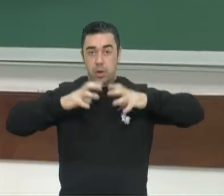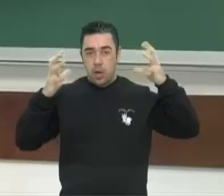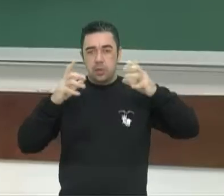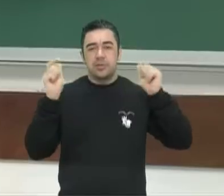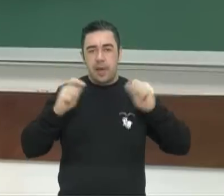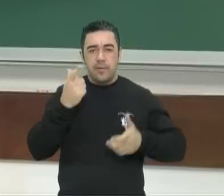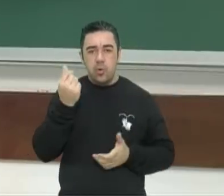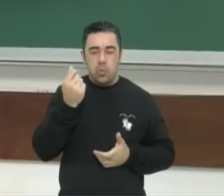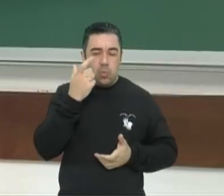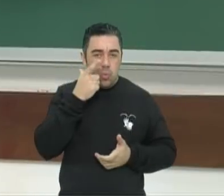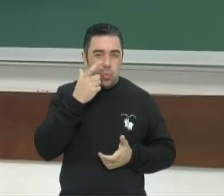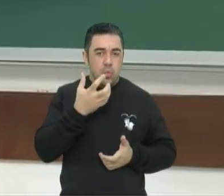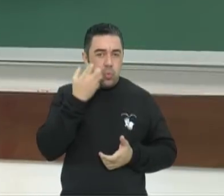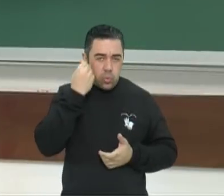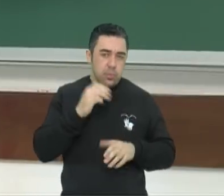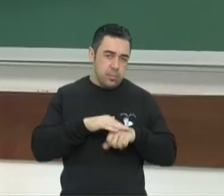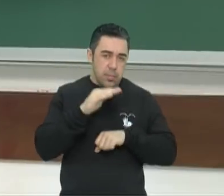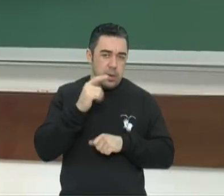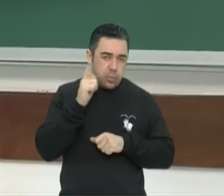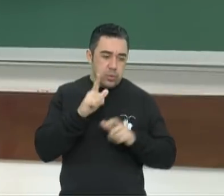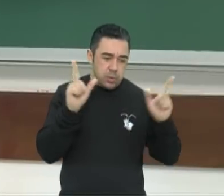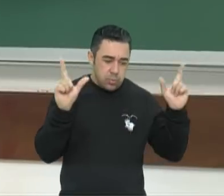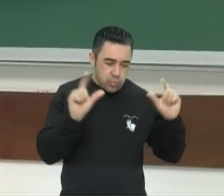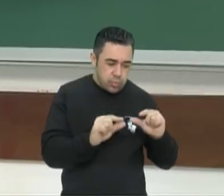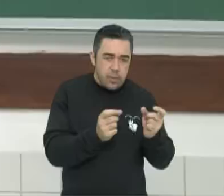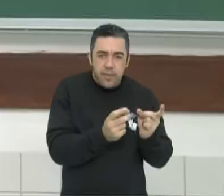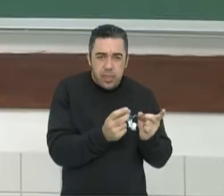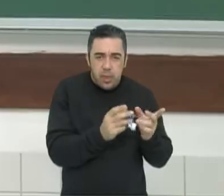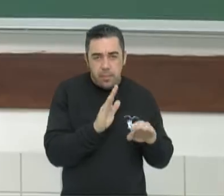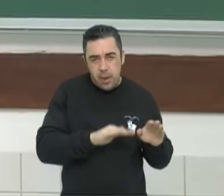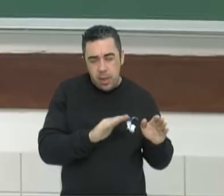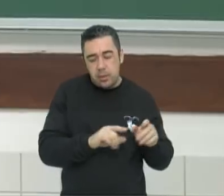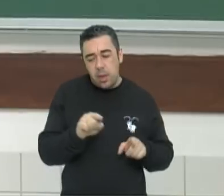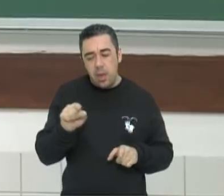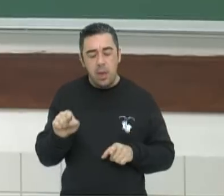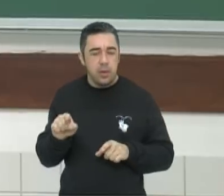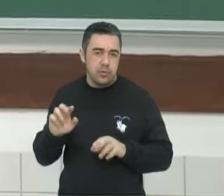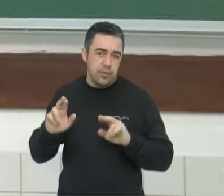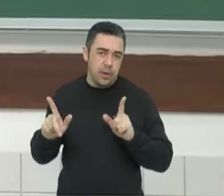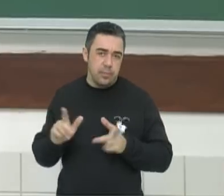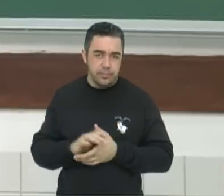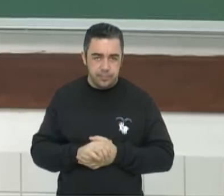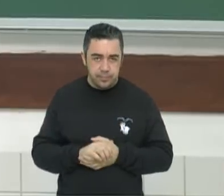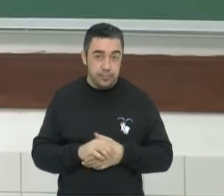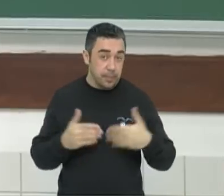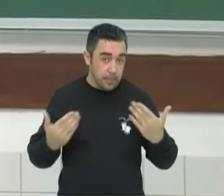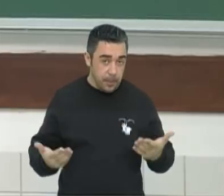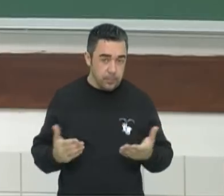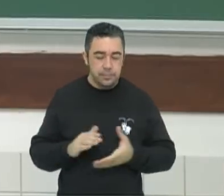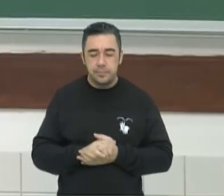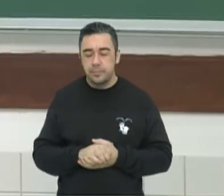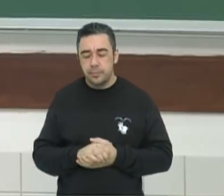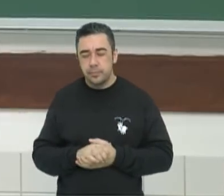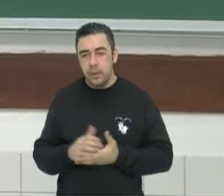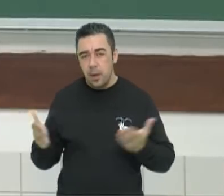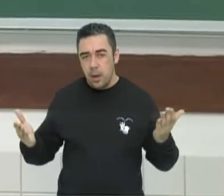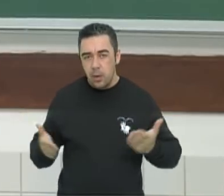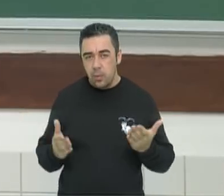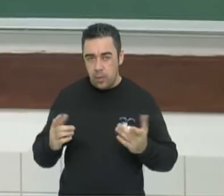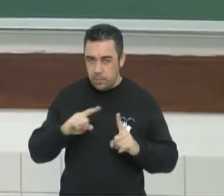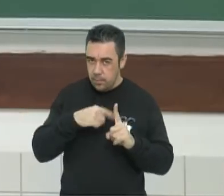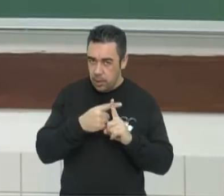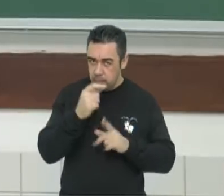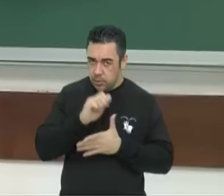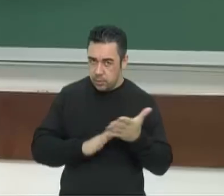recurso financeiro para manter um preço reduzido do que o médio e o pequeno industrial. Muito bem, agora mais